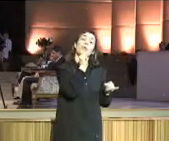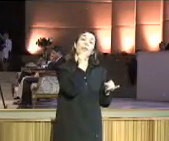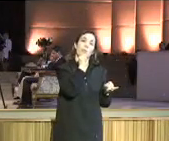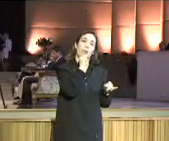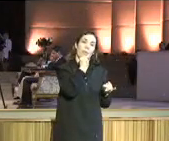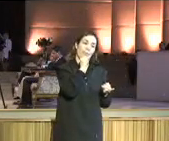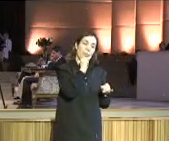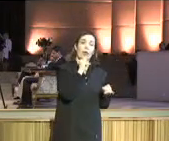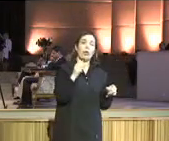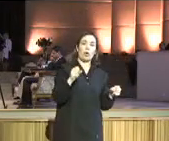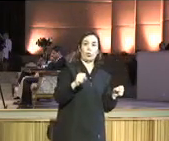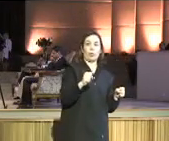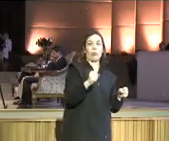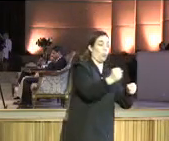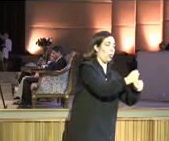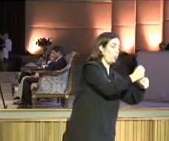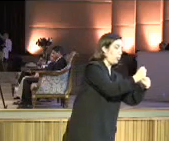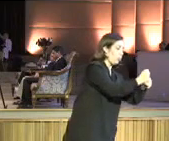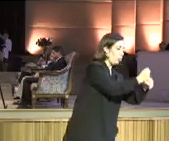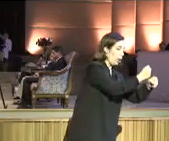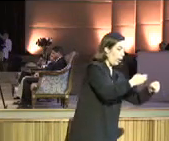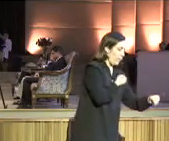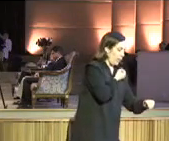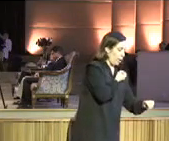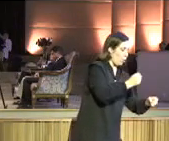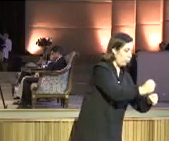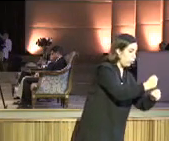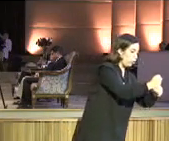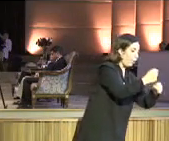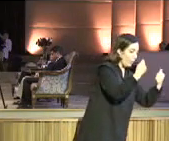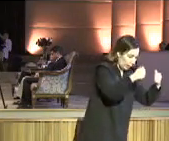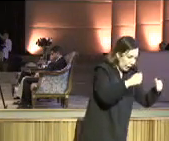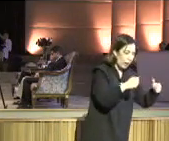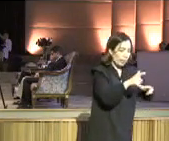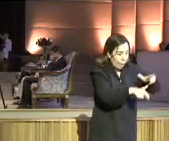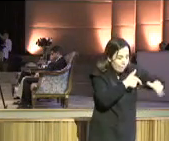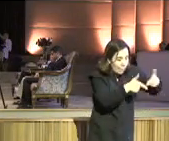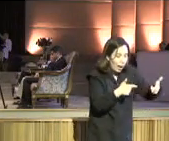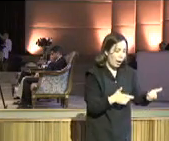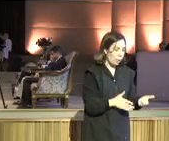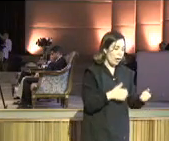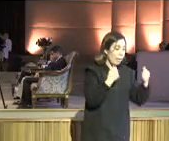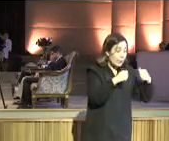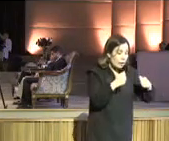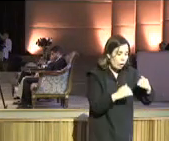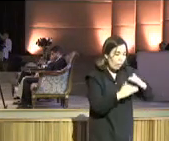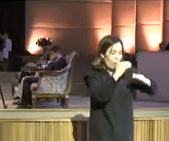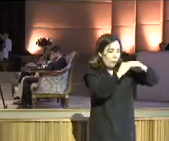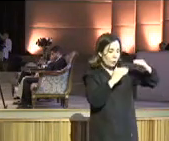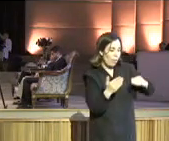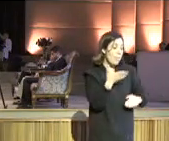Construir os seus escudos e alcançar as suas posições de glória.